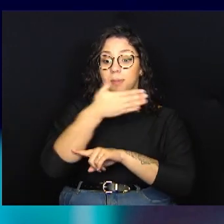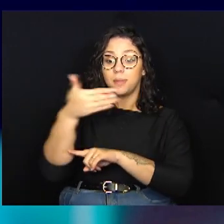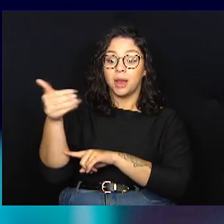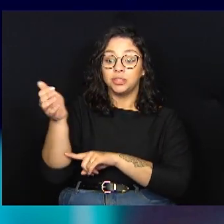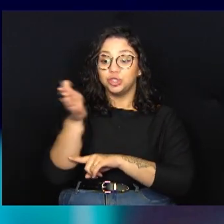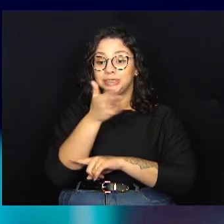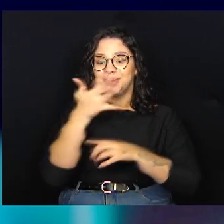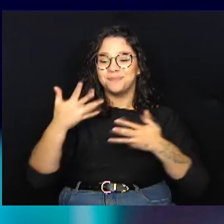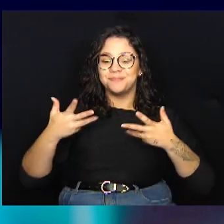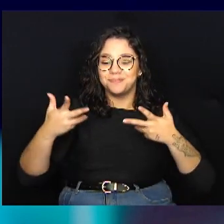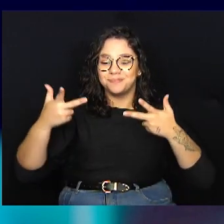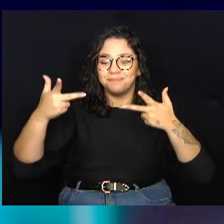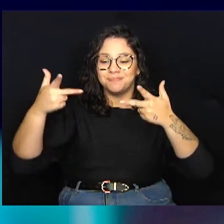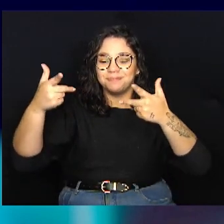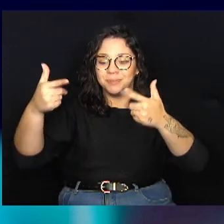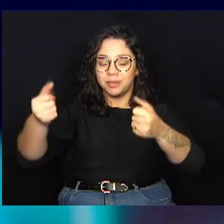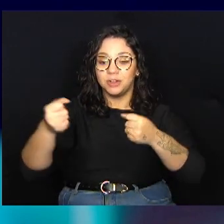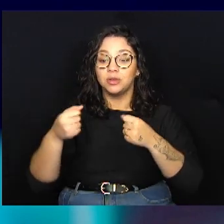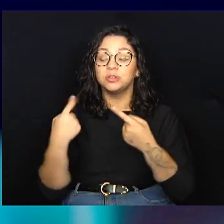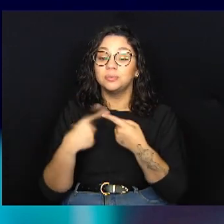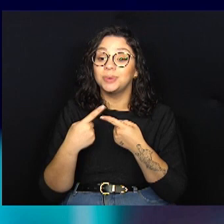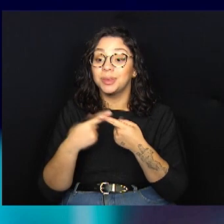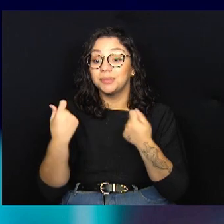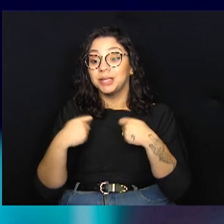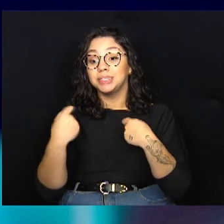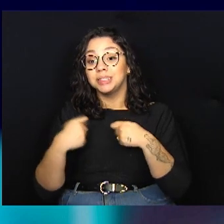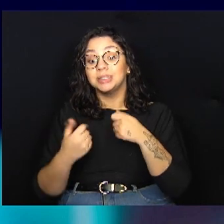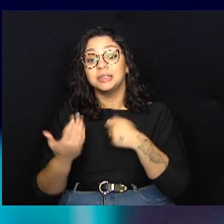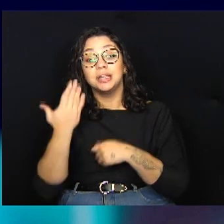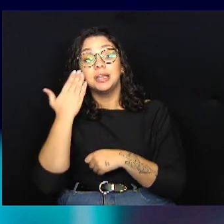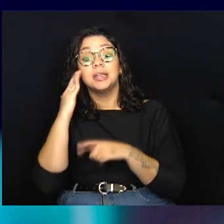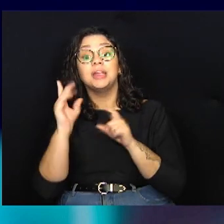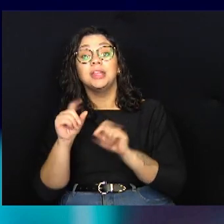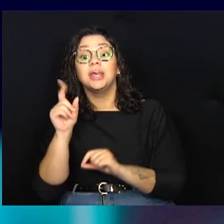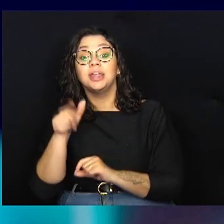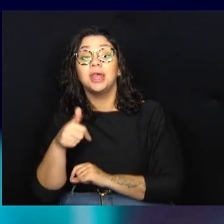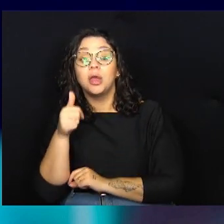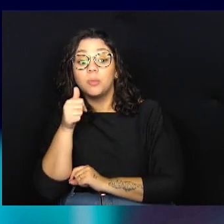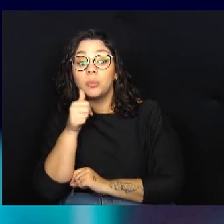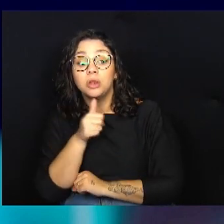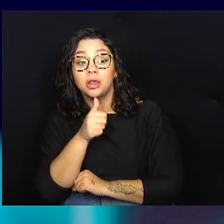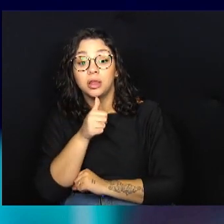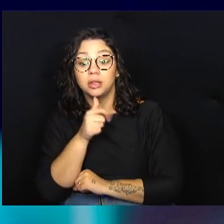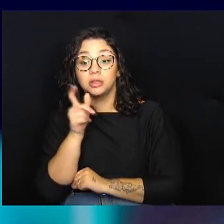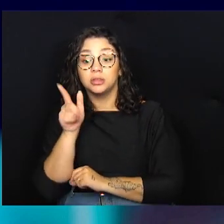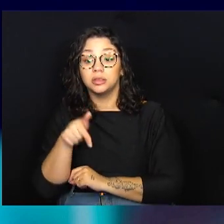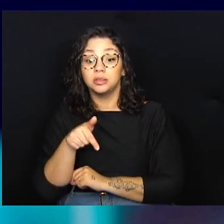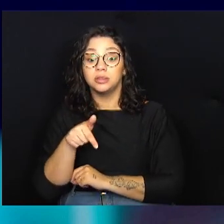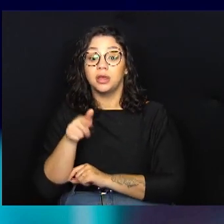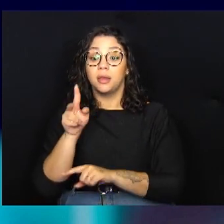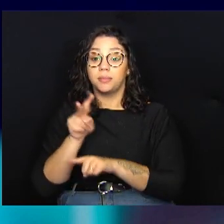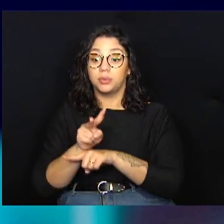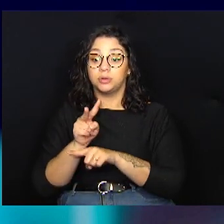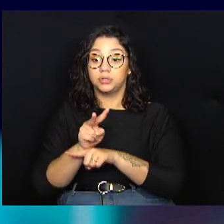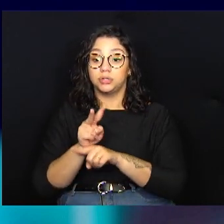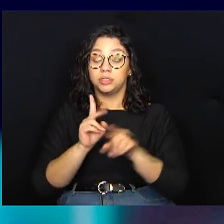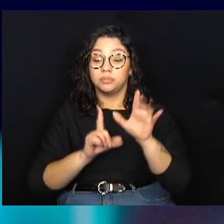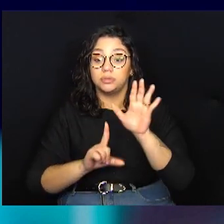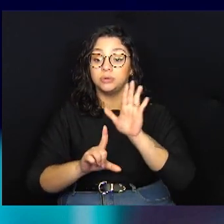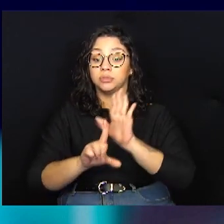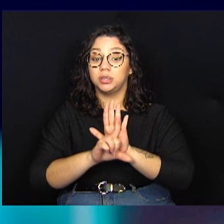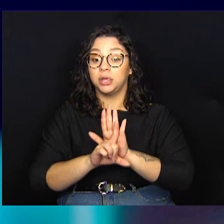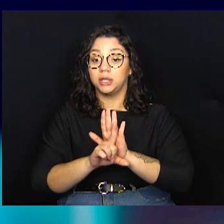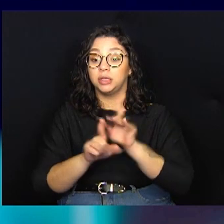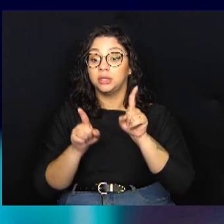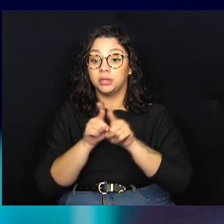maravilhosa no slide, porque a gente precisa primeiro entender quem são as mulheres que são tuteladas, né, que são protegidas por essa lei e por